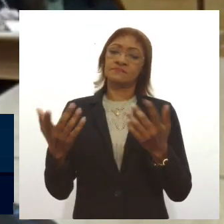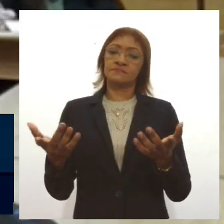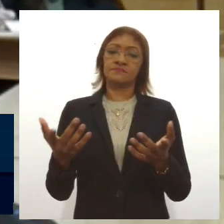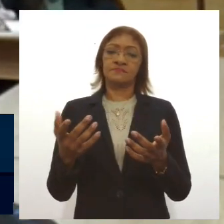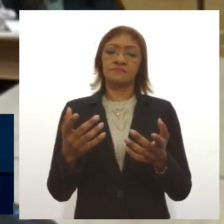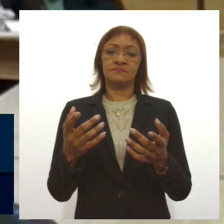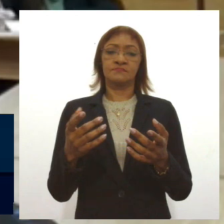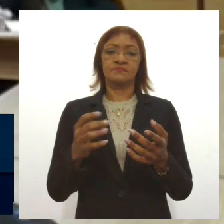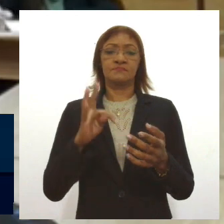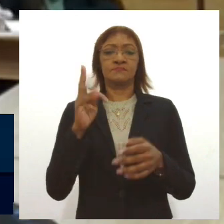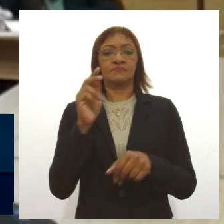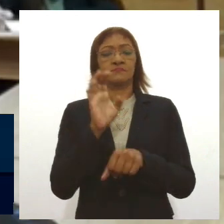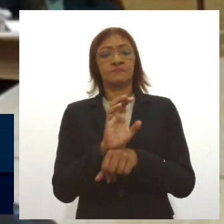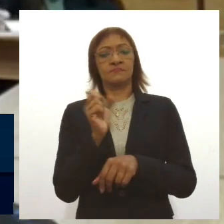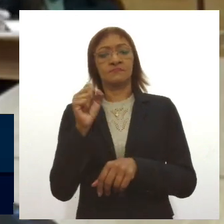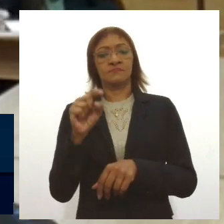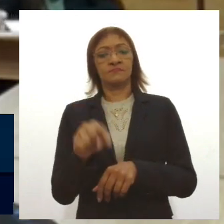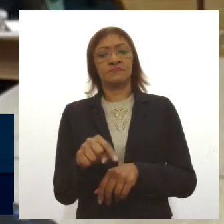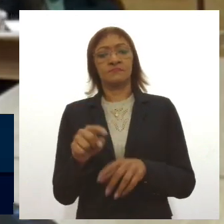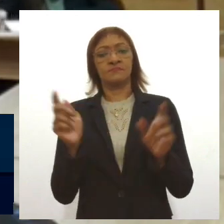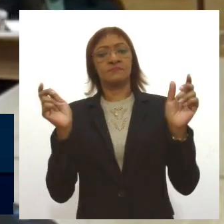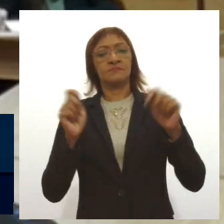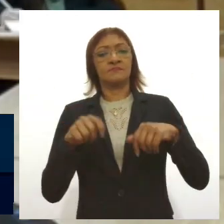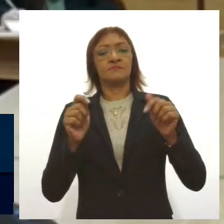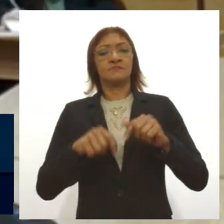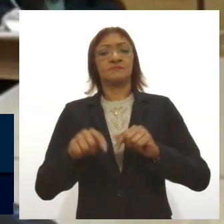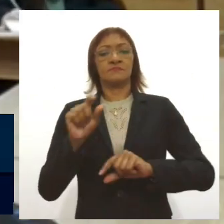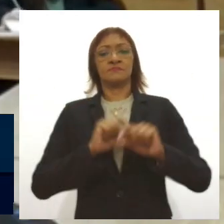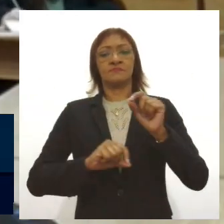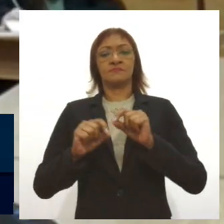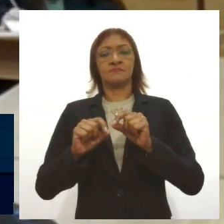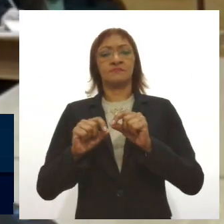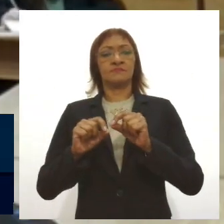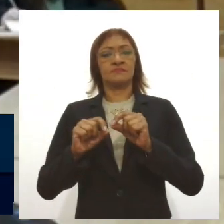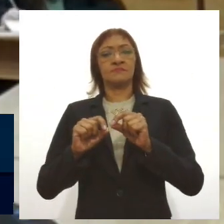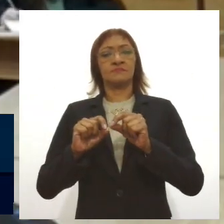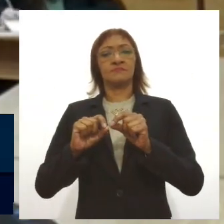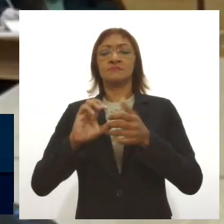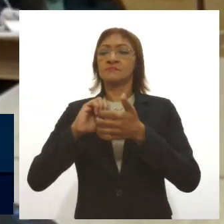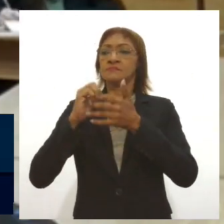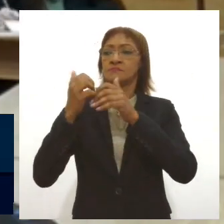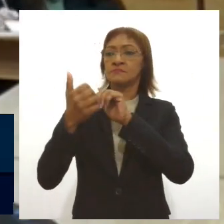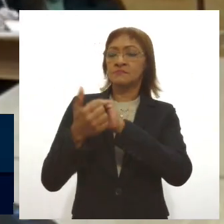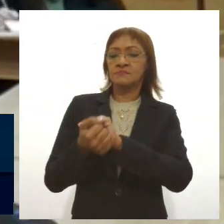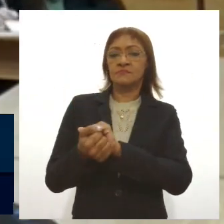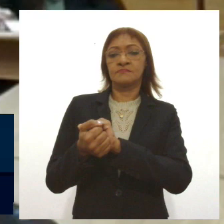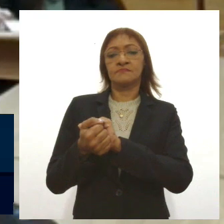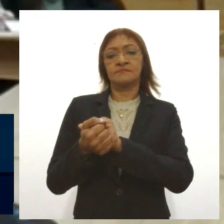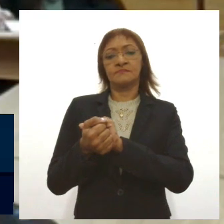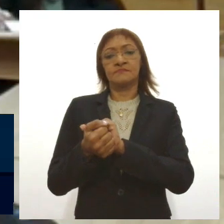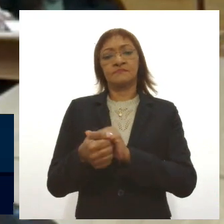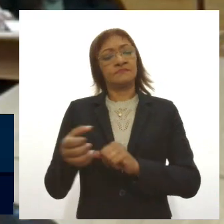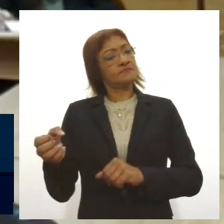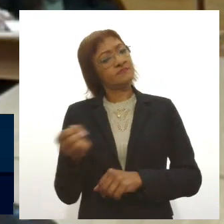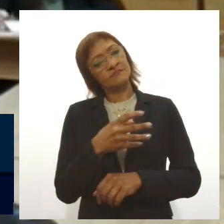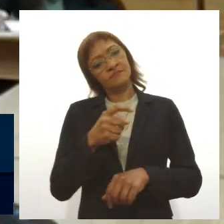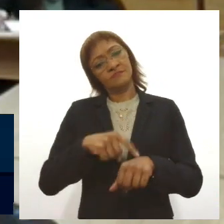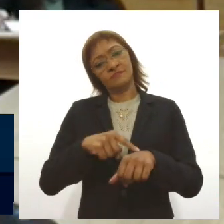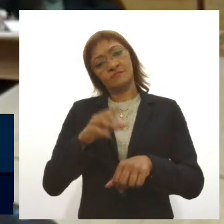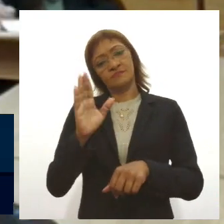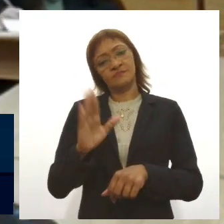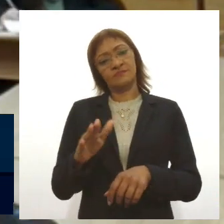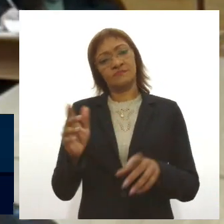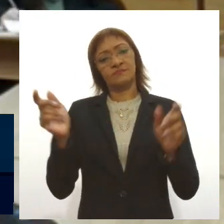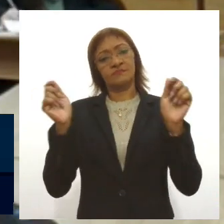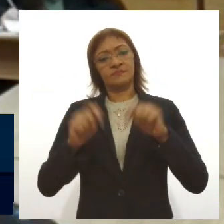que o Estado de Sergipe não possa, né, se alinhar a esse novo marco regulatório e possa também estar